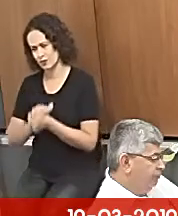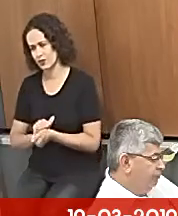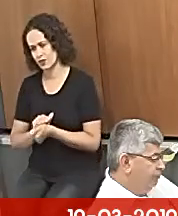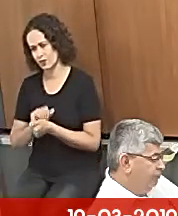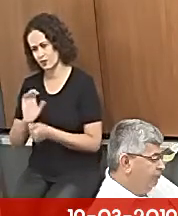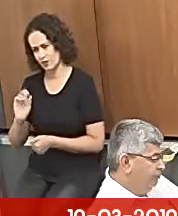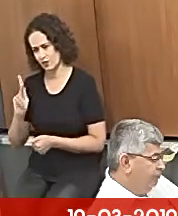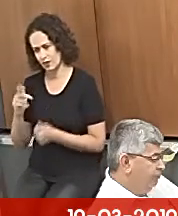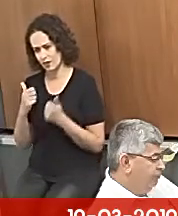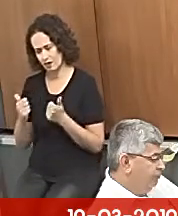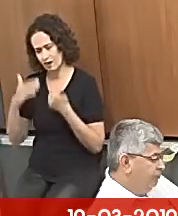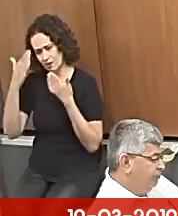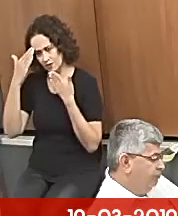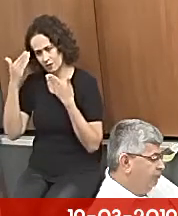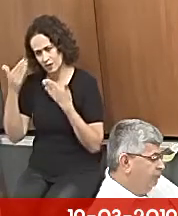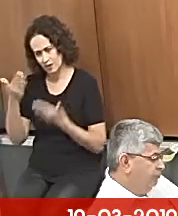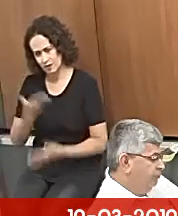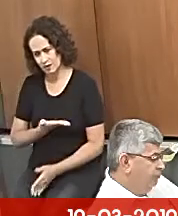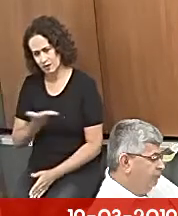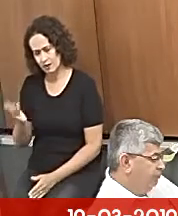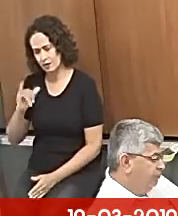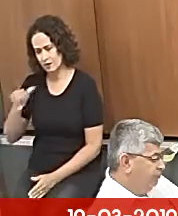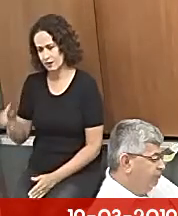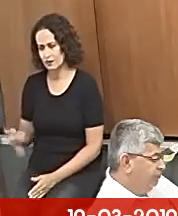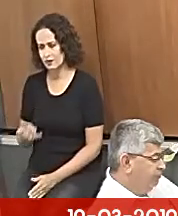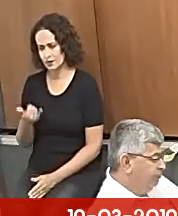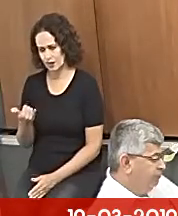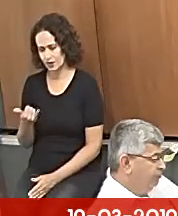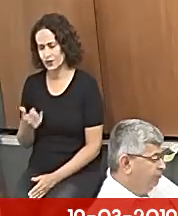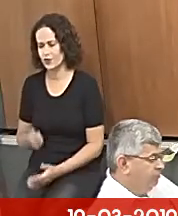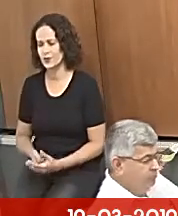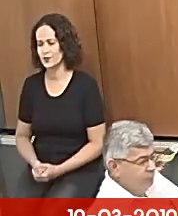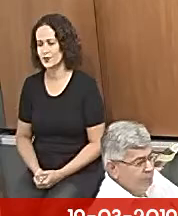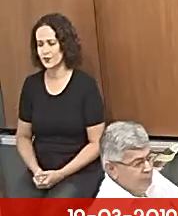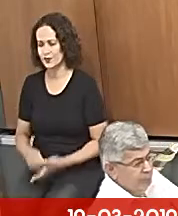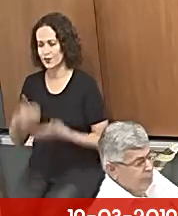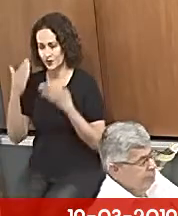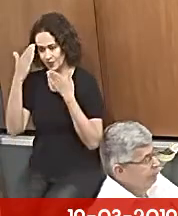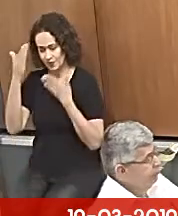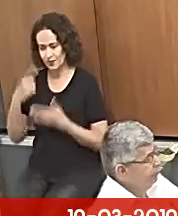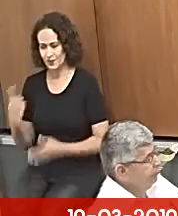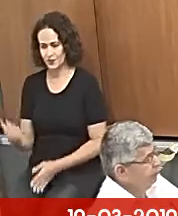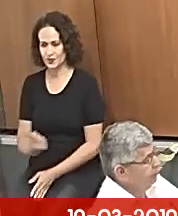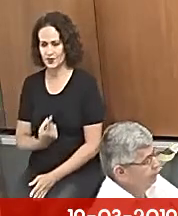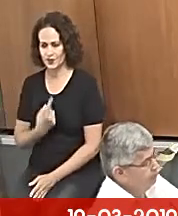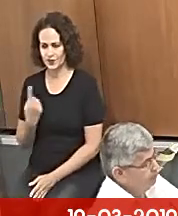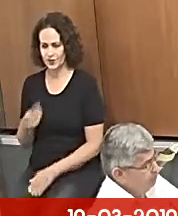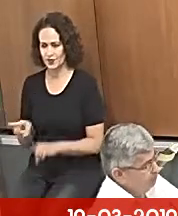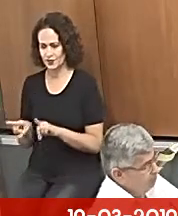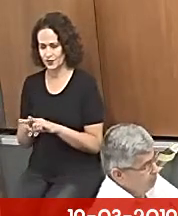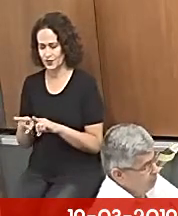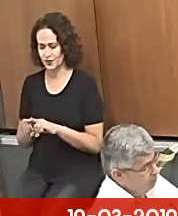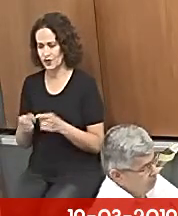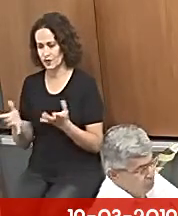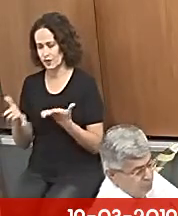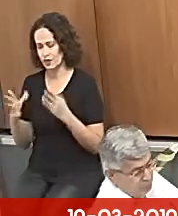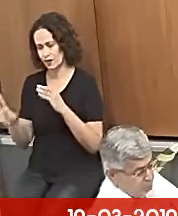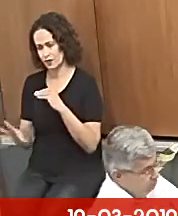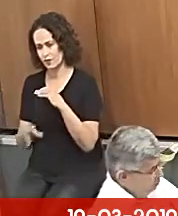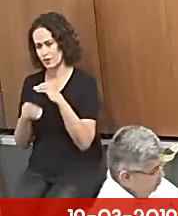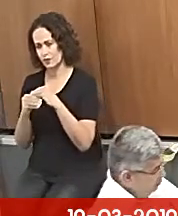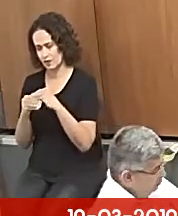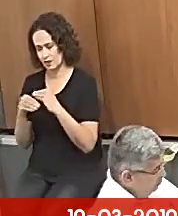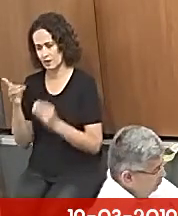rock muito obrigada pela oportunidade que nós agradecemos muito eu e sem contar também que eu gostaria de acrescentar aqui